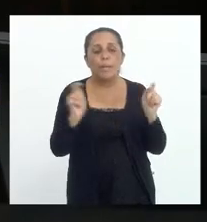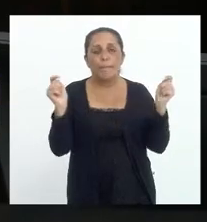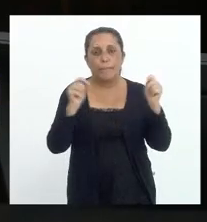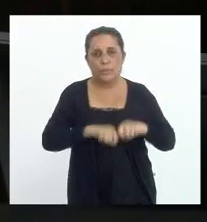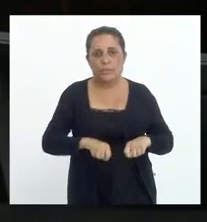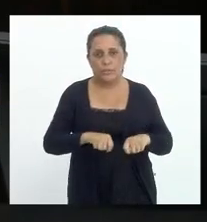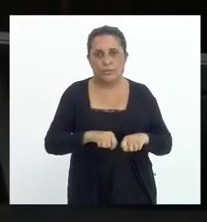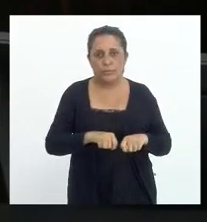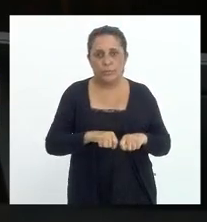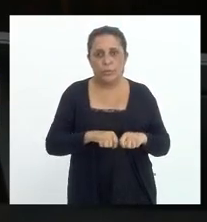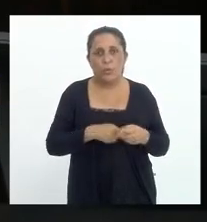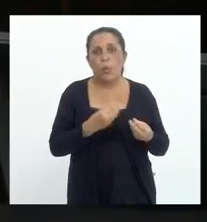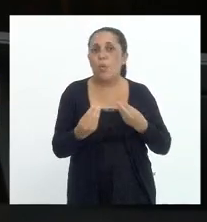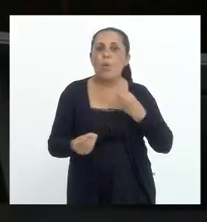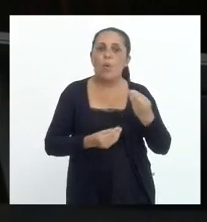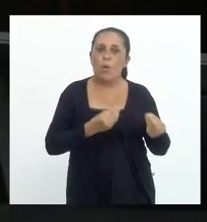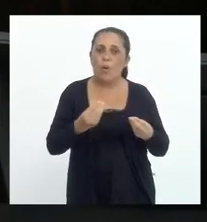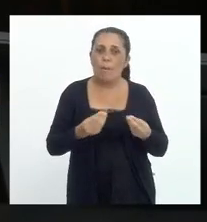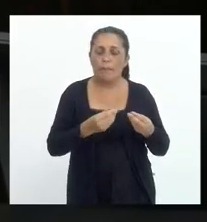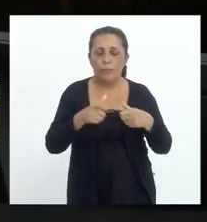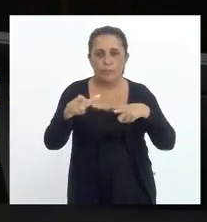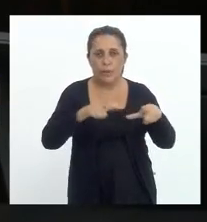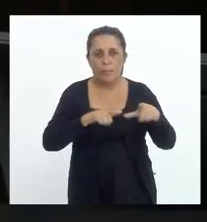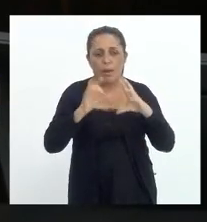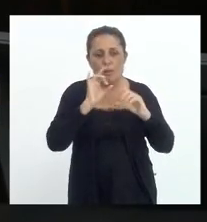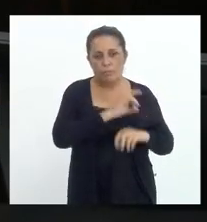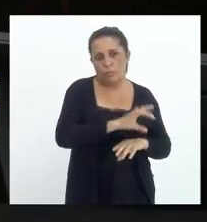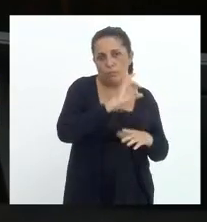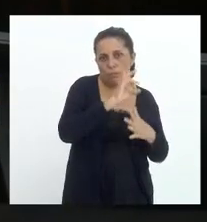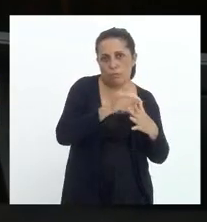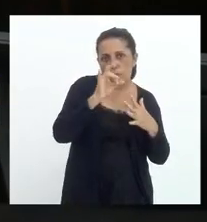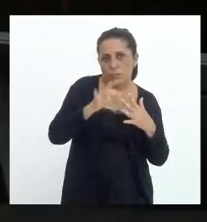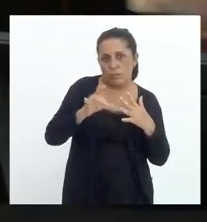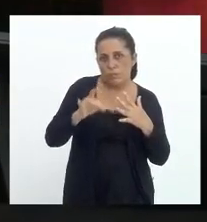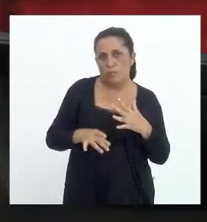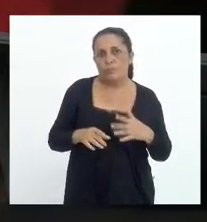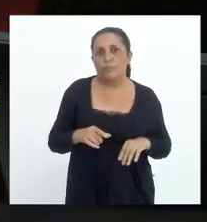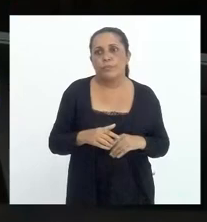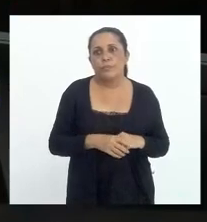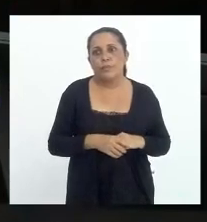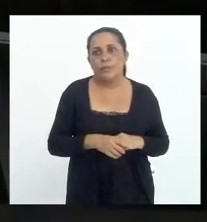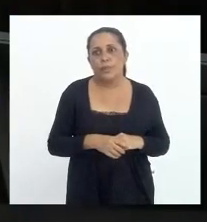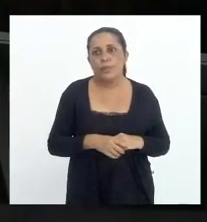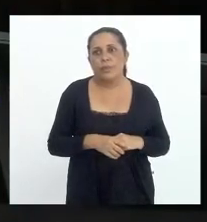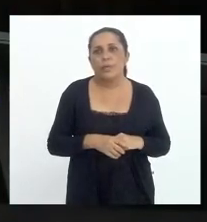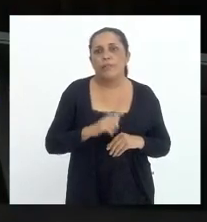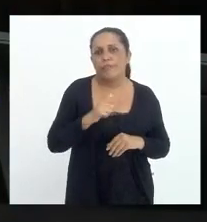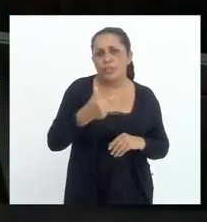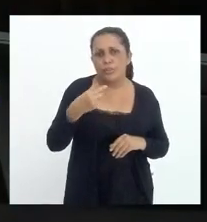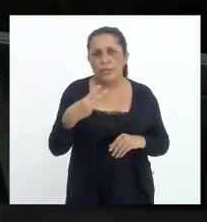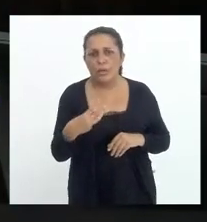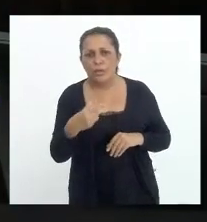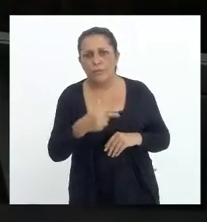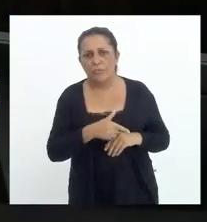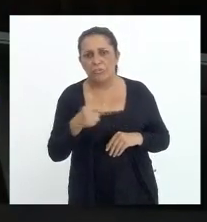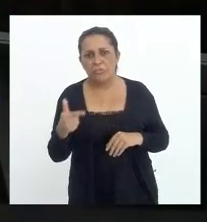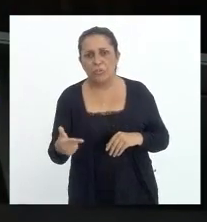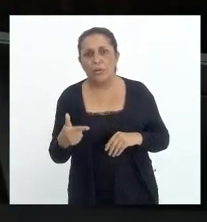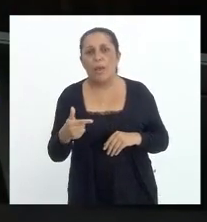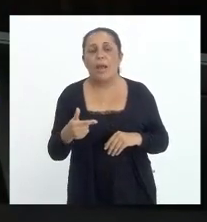das carreiras, como eu falei anteriormente. Em 23, a gente pretende, final de 22, pretende dar algum